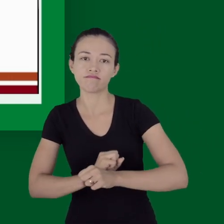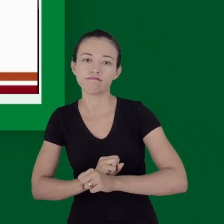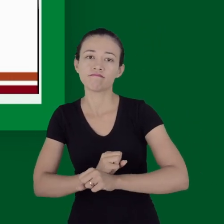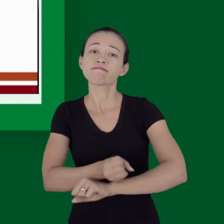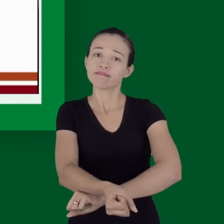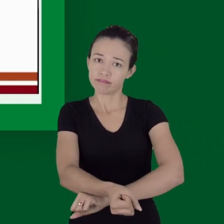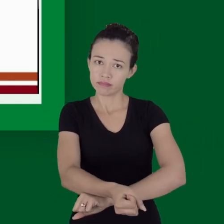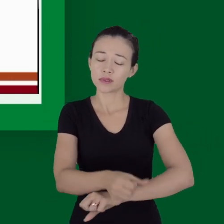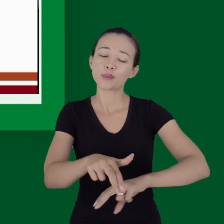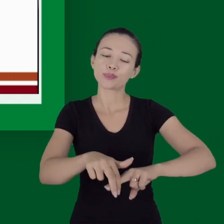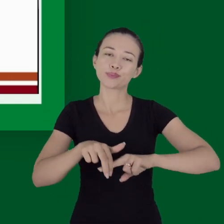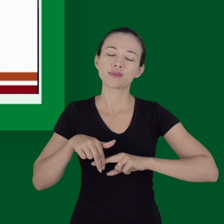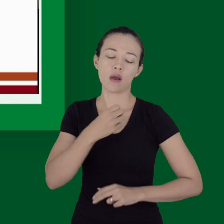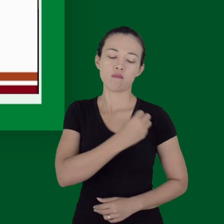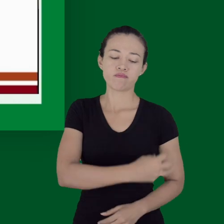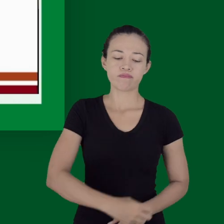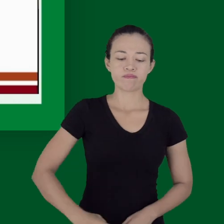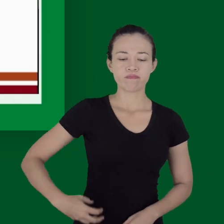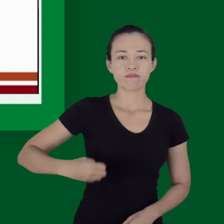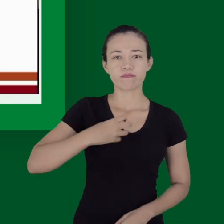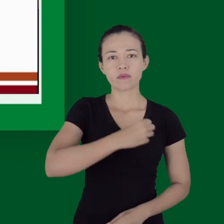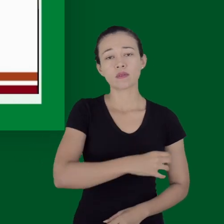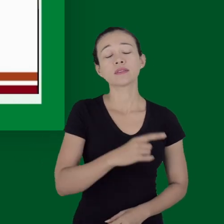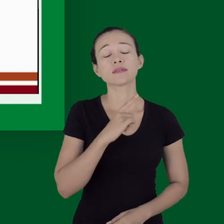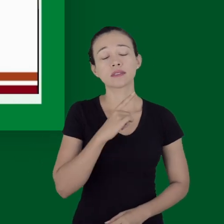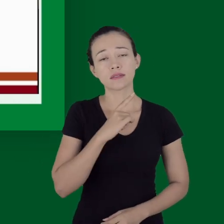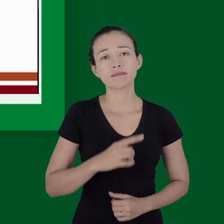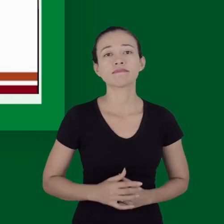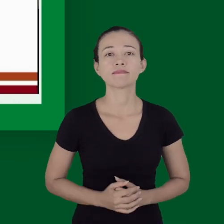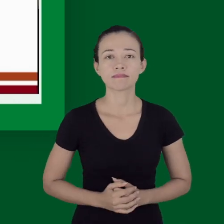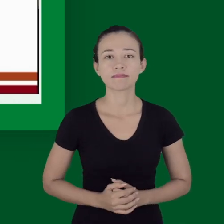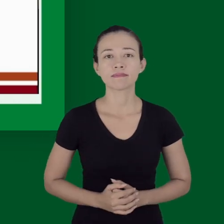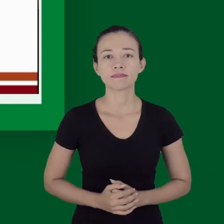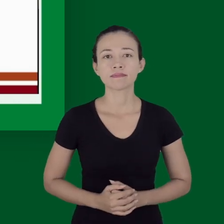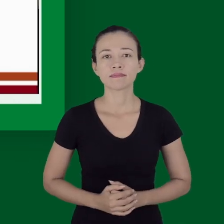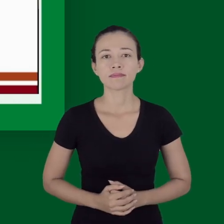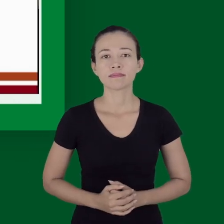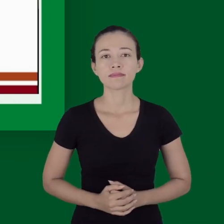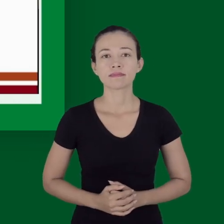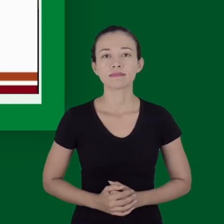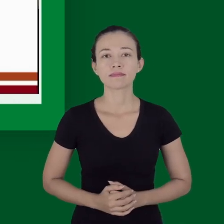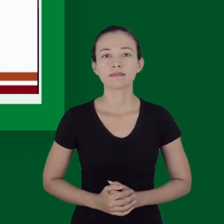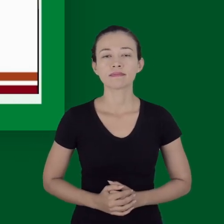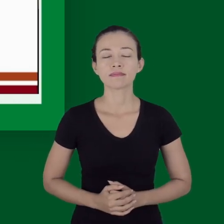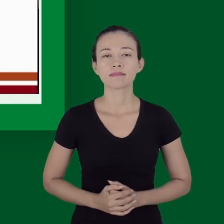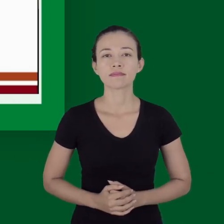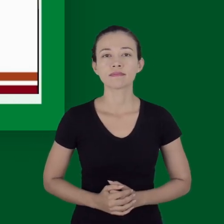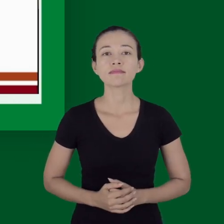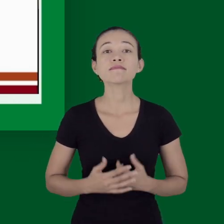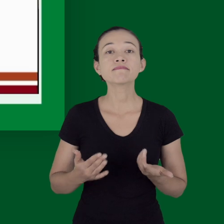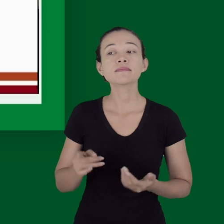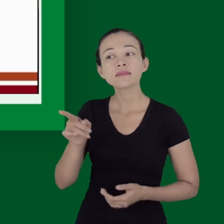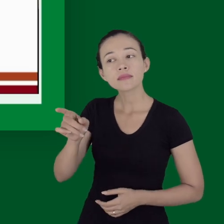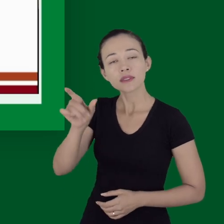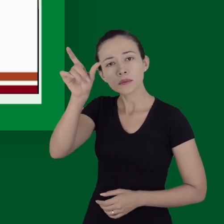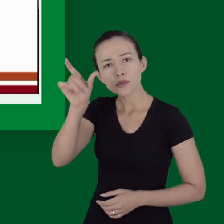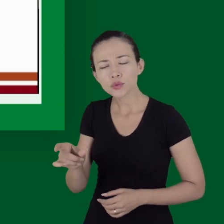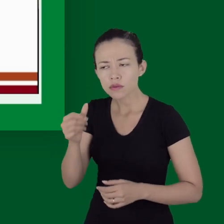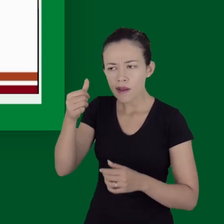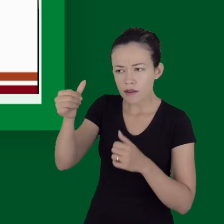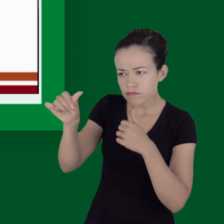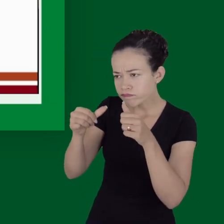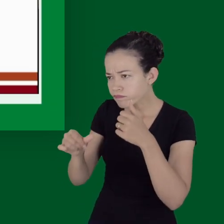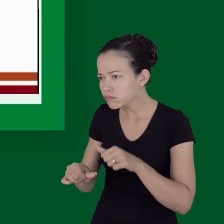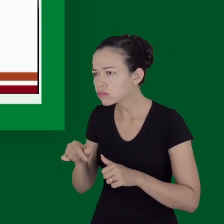metabolismo aeróbico para anaeróbico isso vai gerar o as consequências do Choque eh na avaliação e no